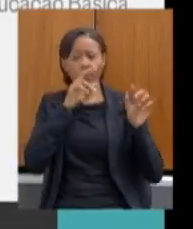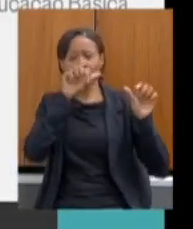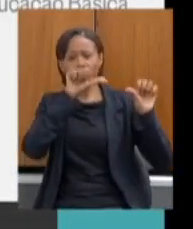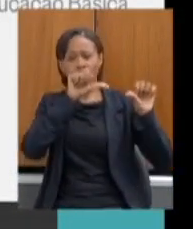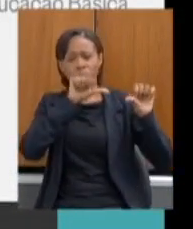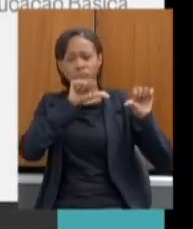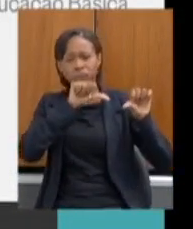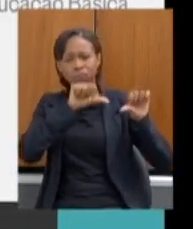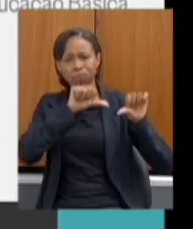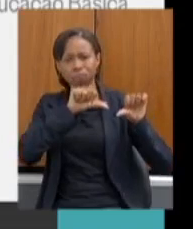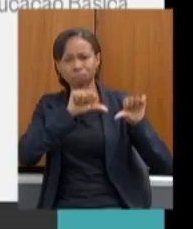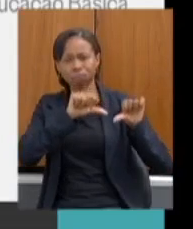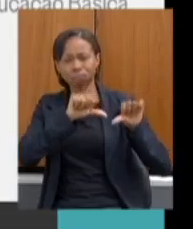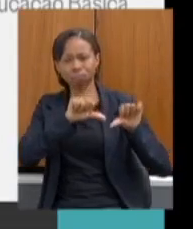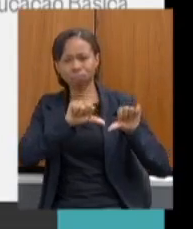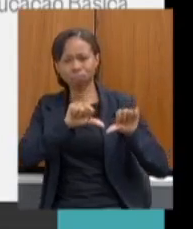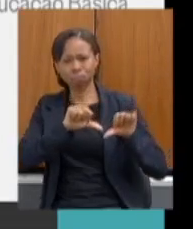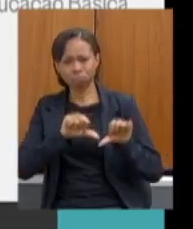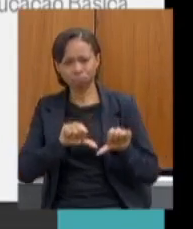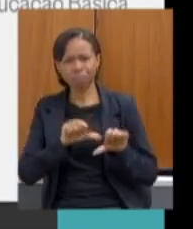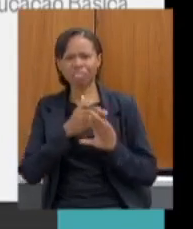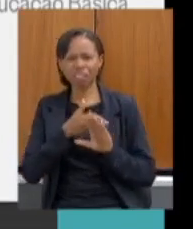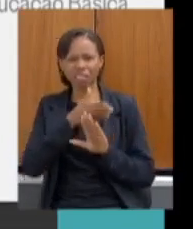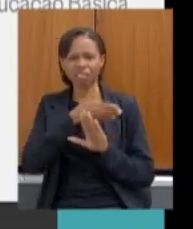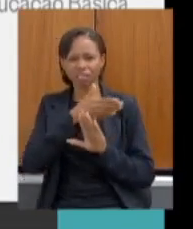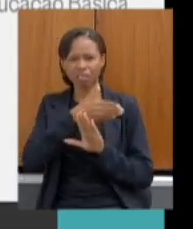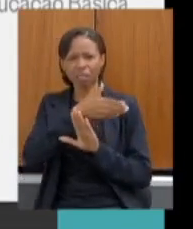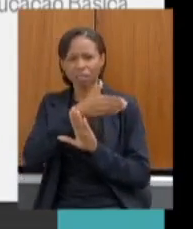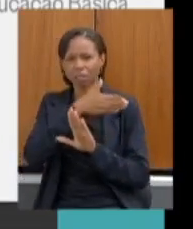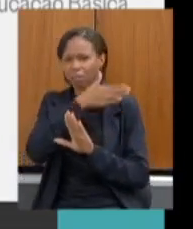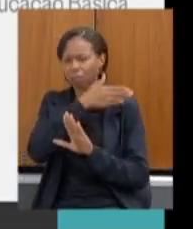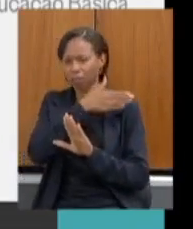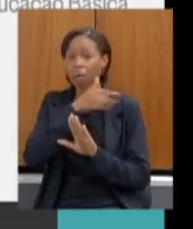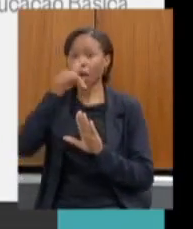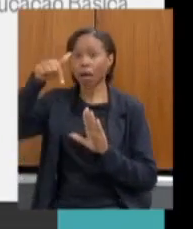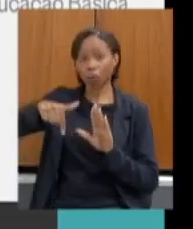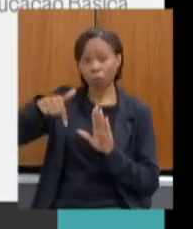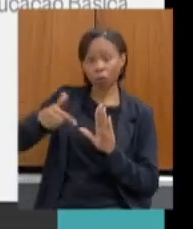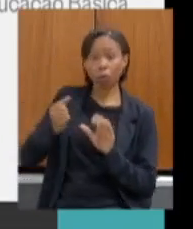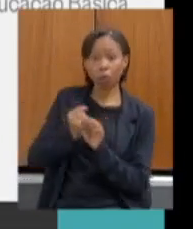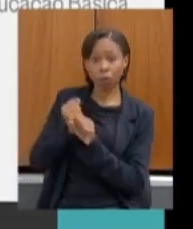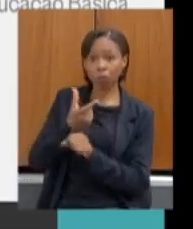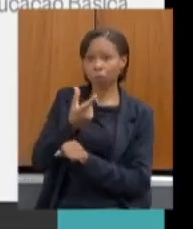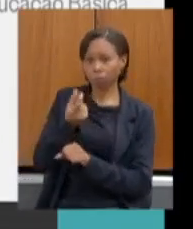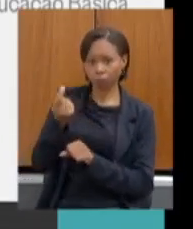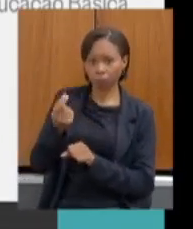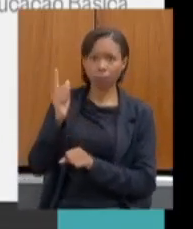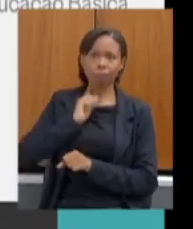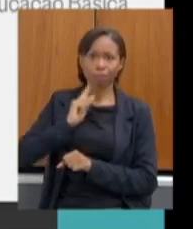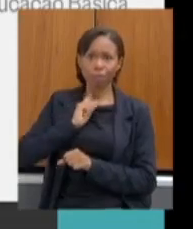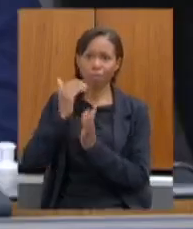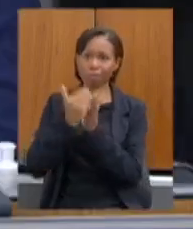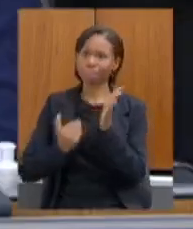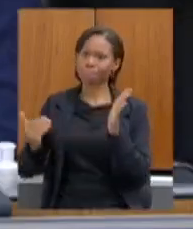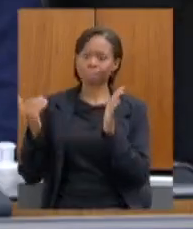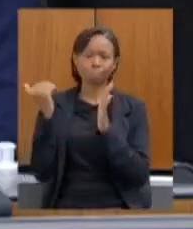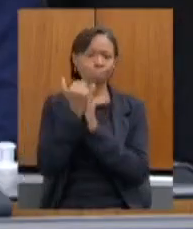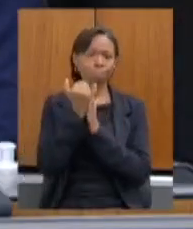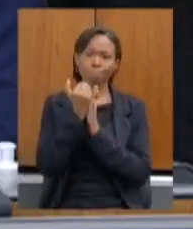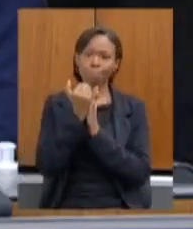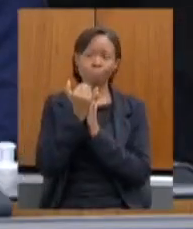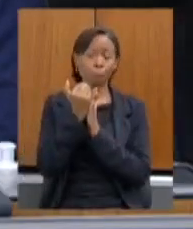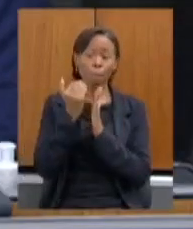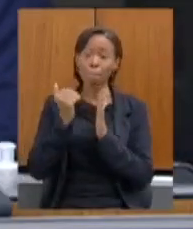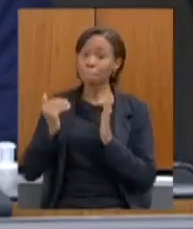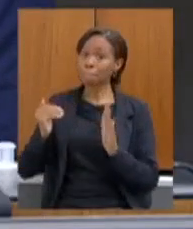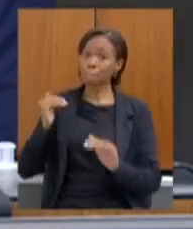diminuindo em relação aos anos anteriores, no ano de 2020, Minas Gerais alcançou a sua maior nota na história